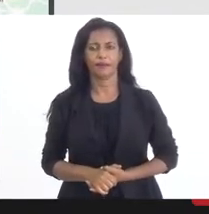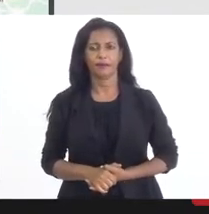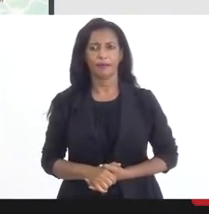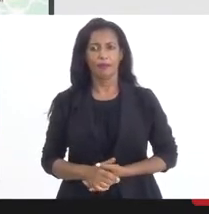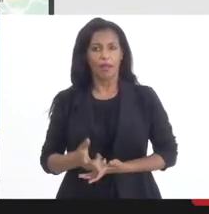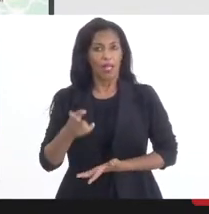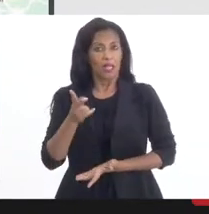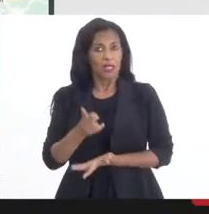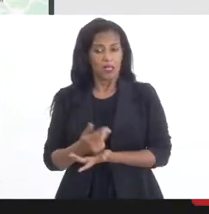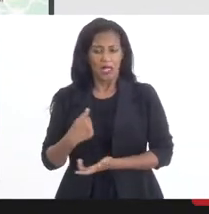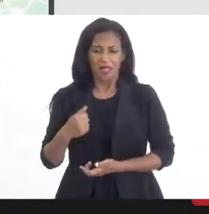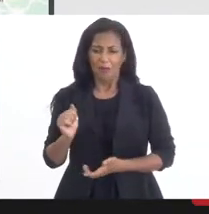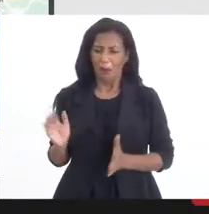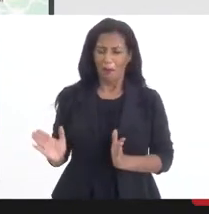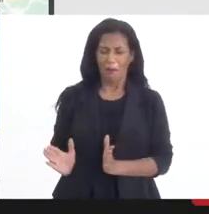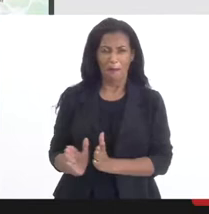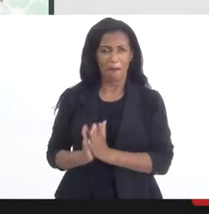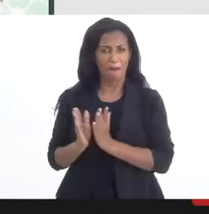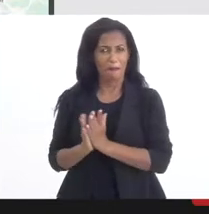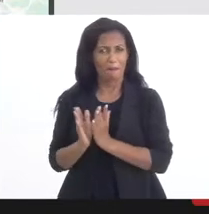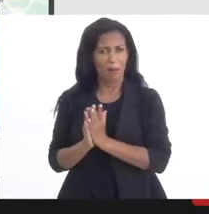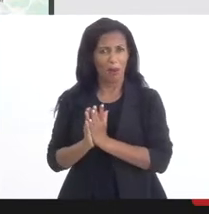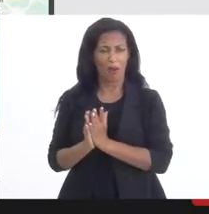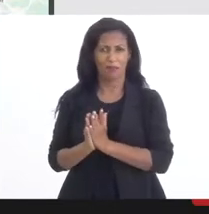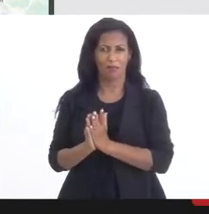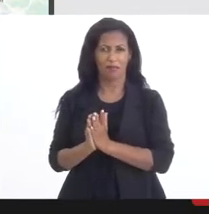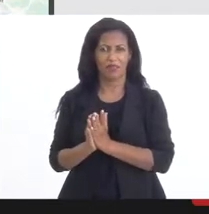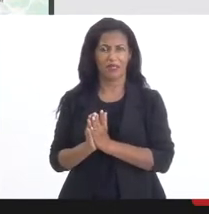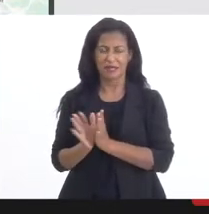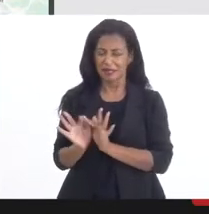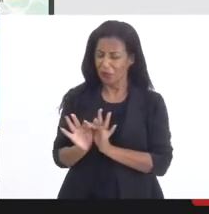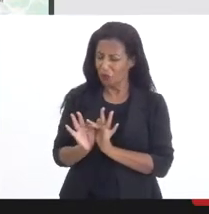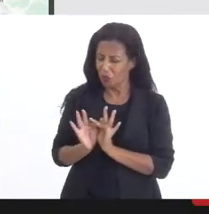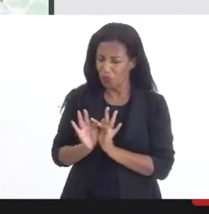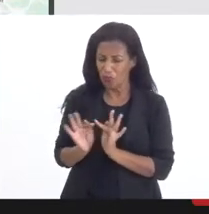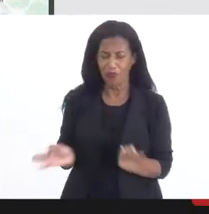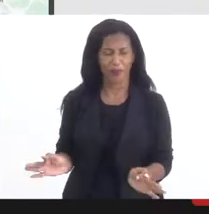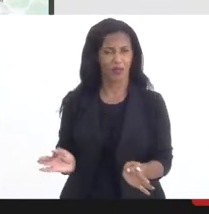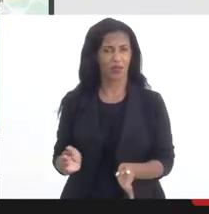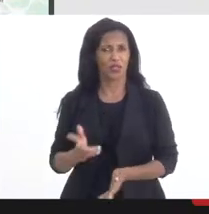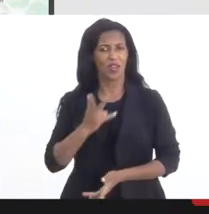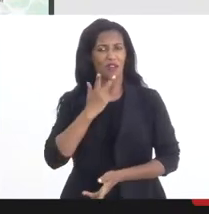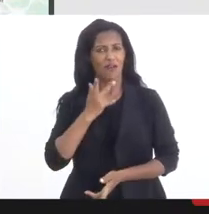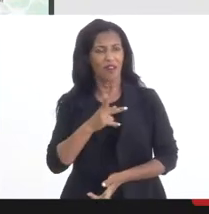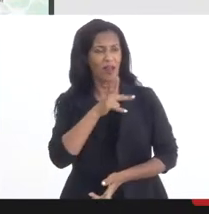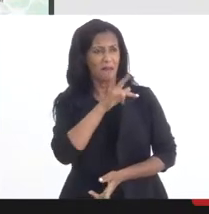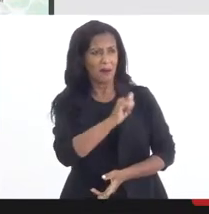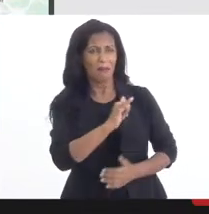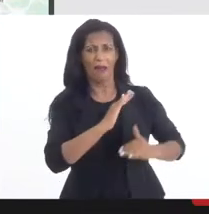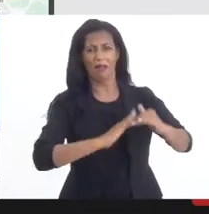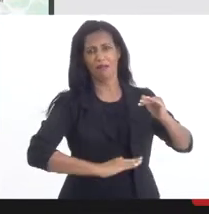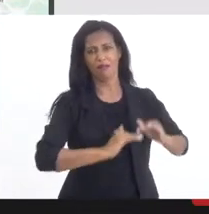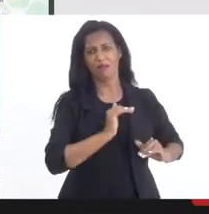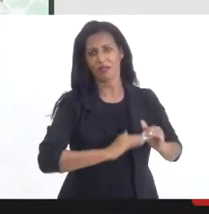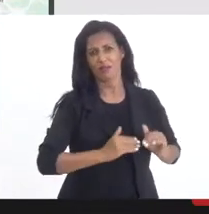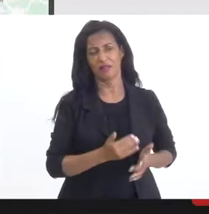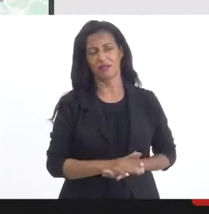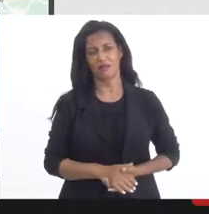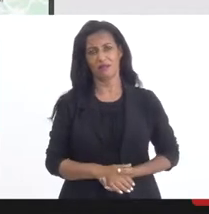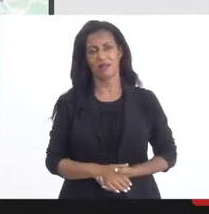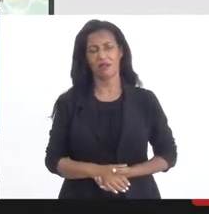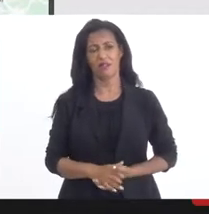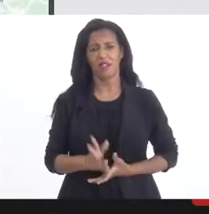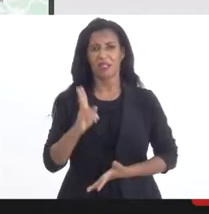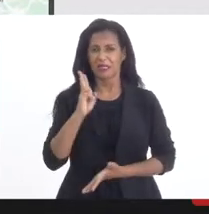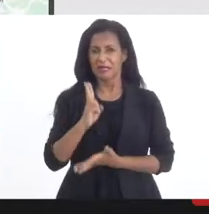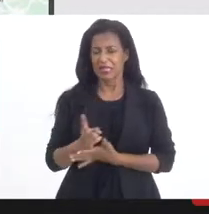Sempre fui pobre, sempre fui de origem pobre, sempre fui de origem humilde. Acabei de falar da profissão dos meus pais. E